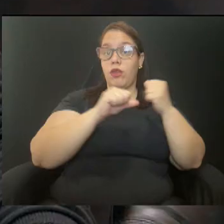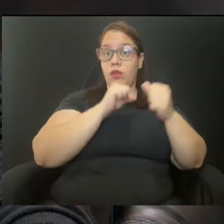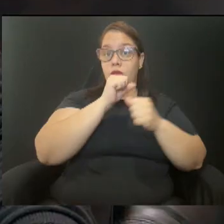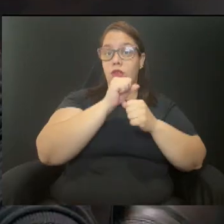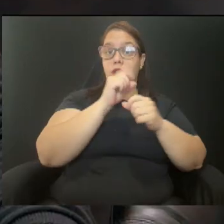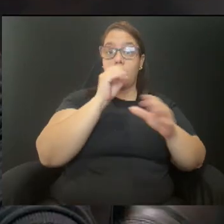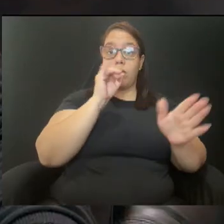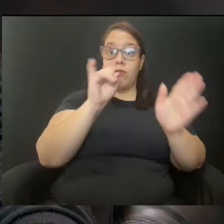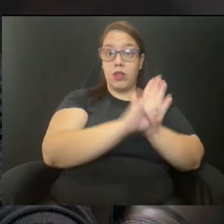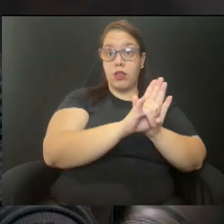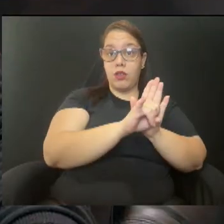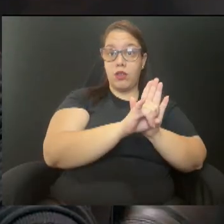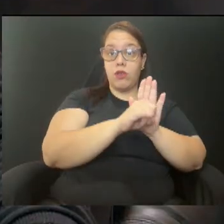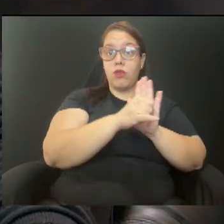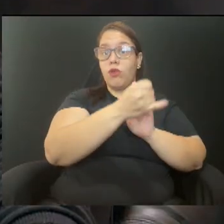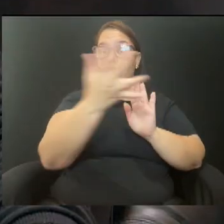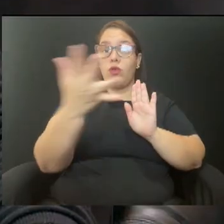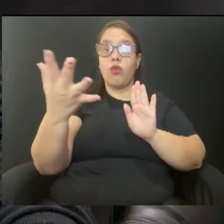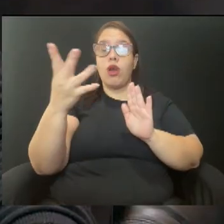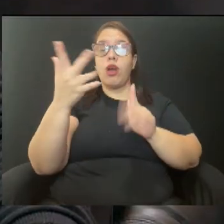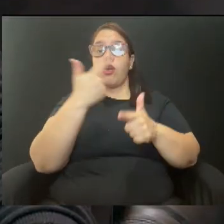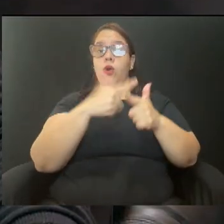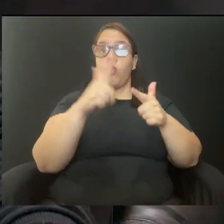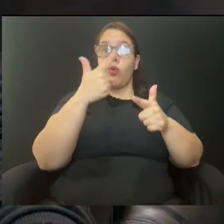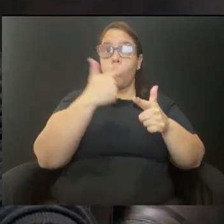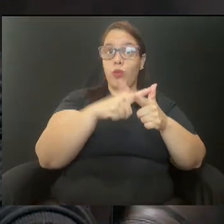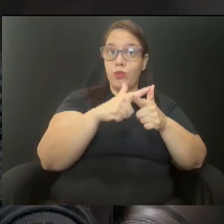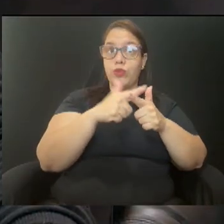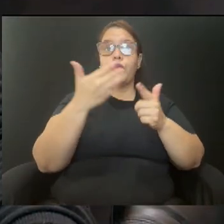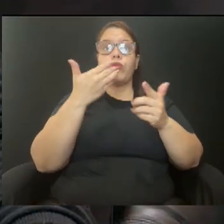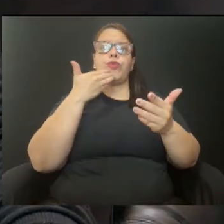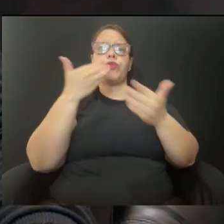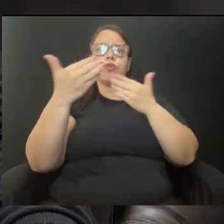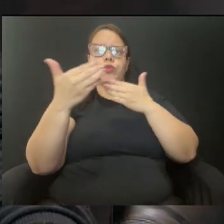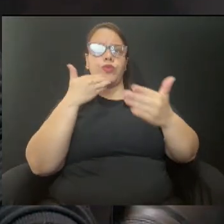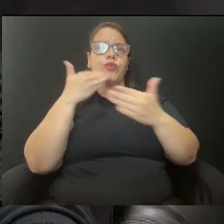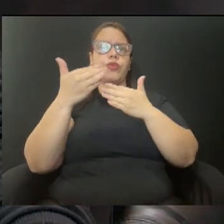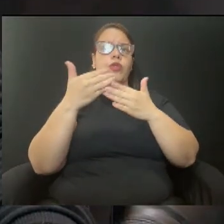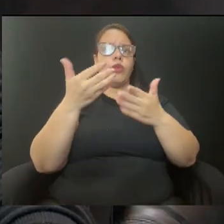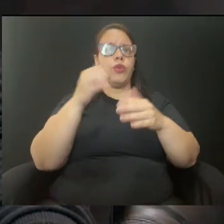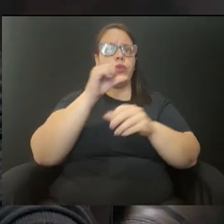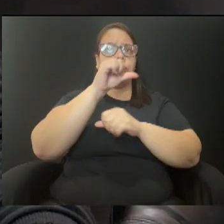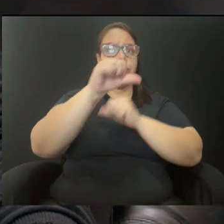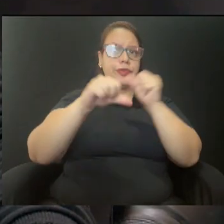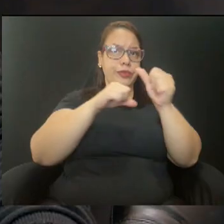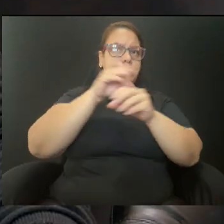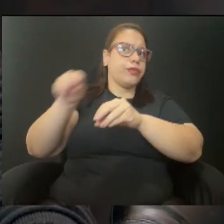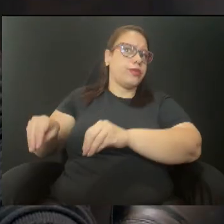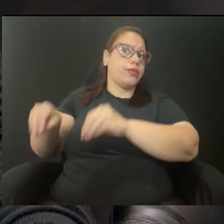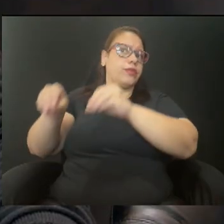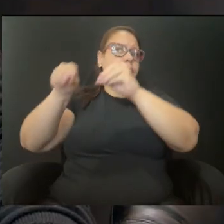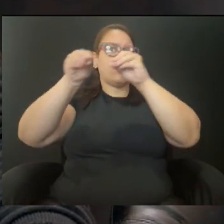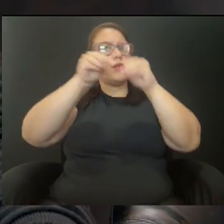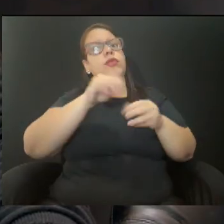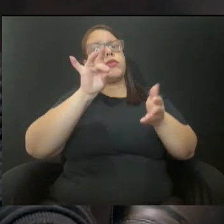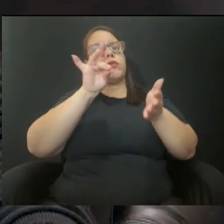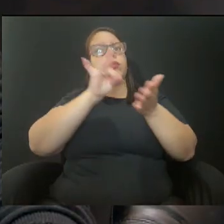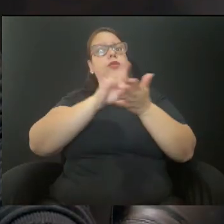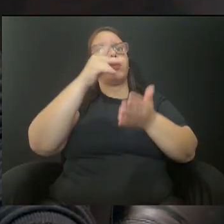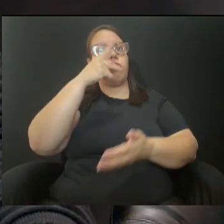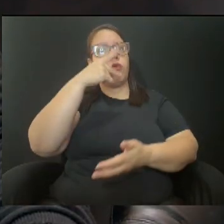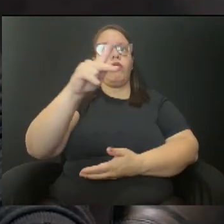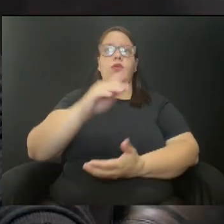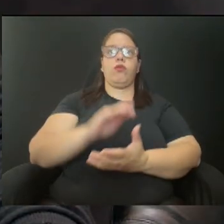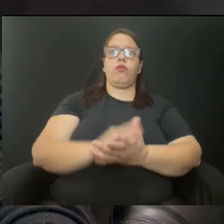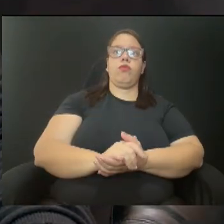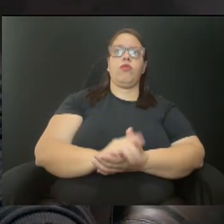Quais são os percalços? Converse com pessoas que fizeram essa transição também e que tragam realidade para você. Não só, de novo, o